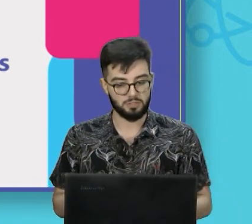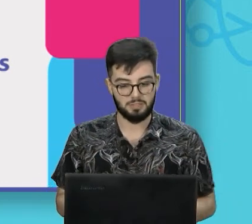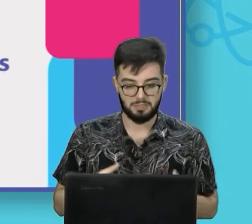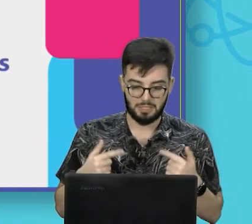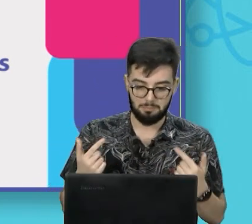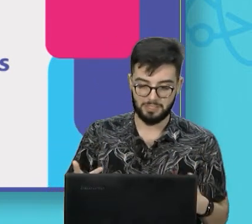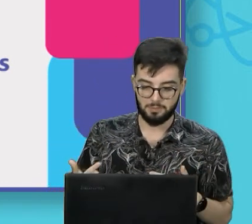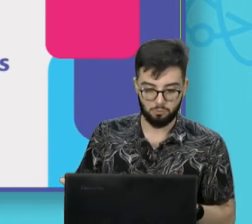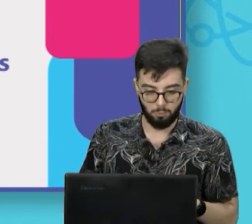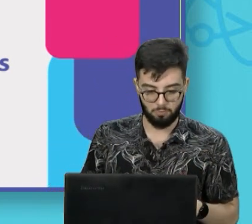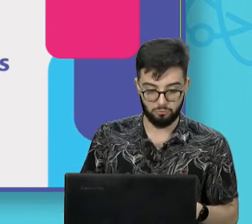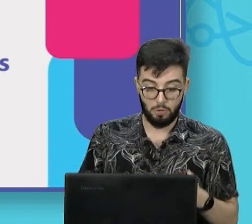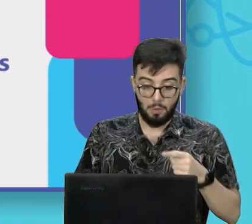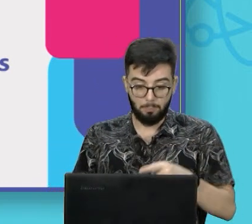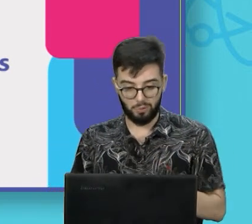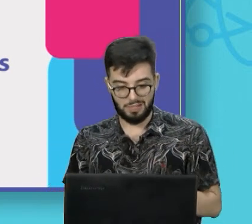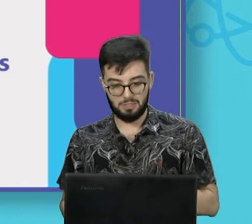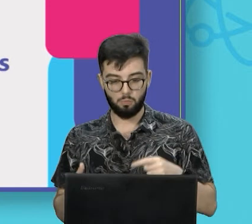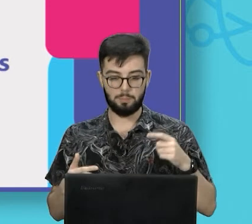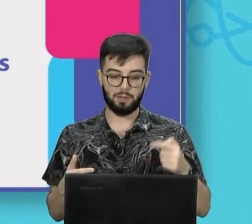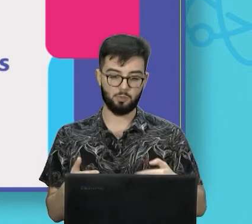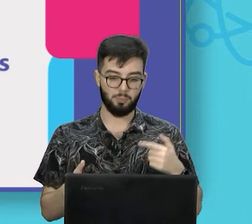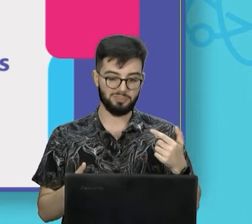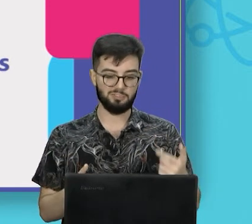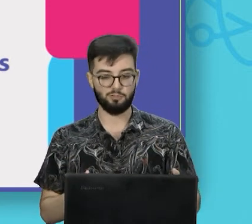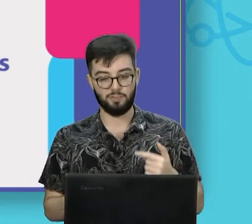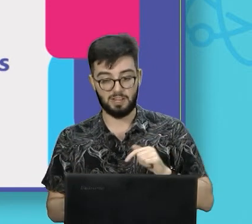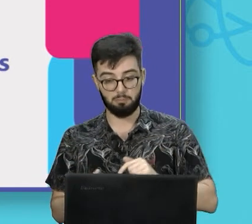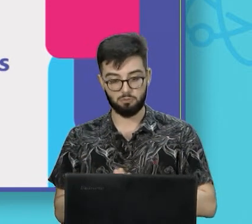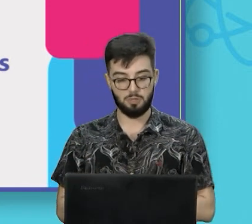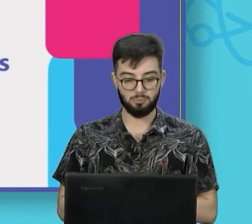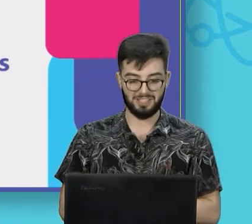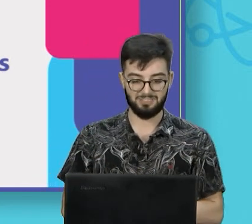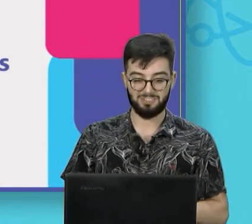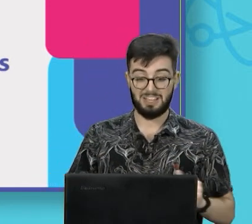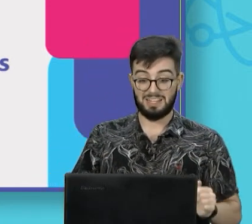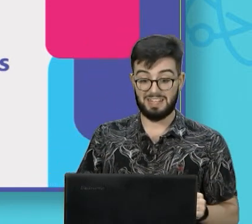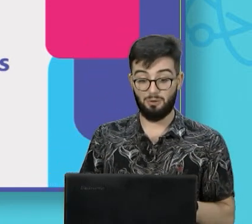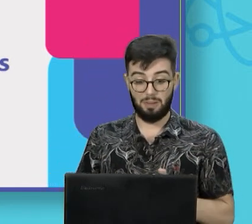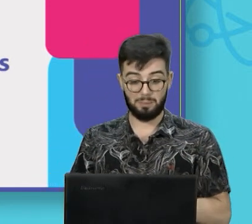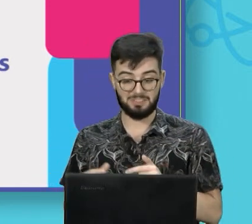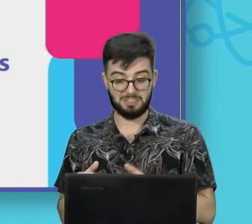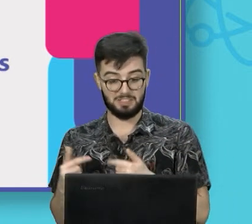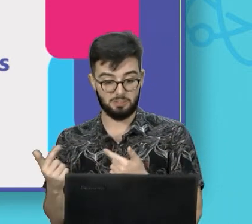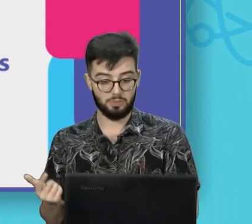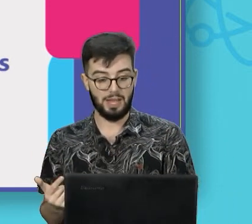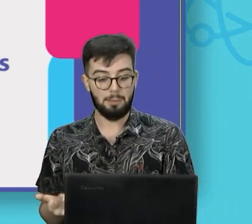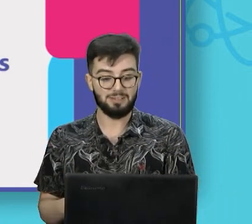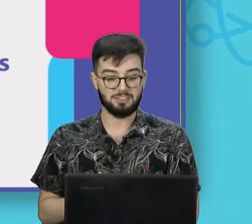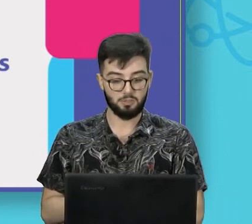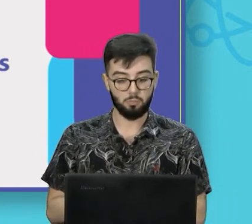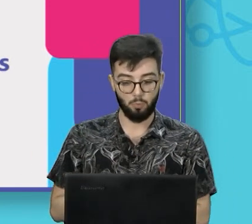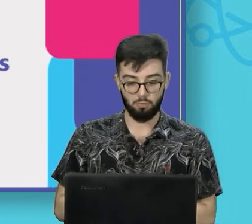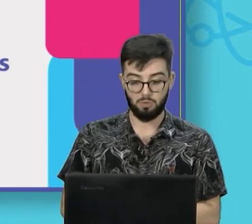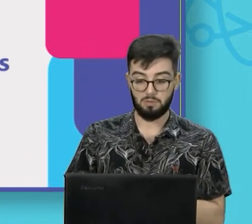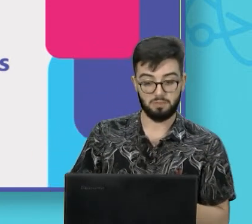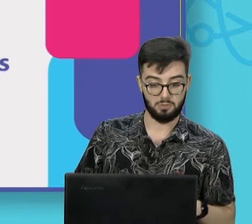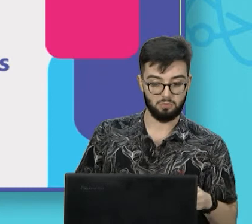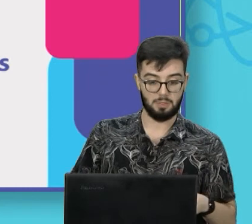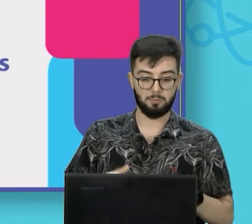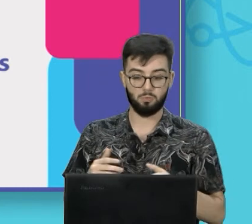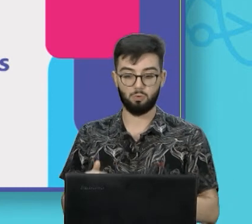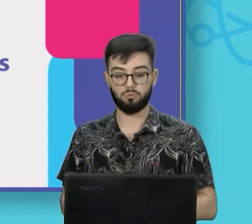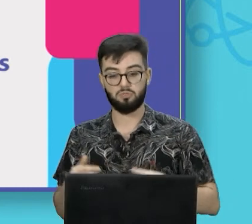garrote mais forte da Liberdade dos povos por ele o Imperador pode dissolver a câmara dos deputados que é o representante que a representante do